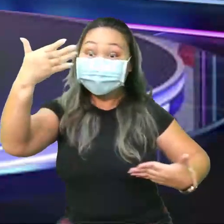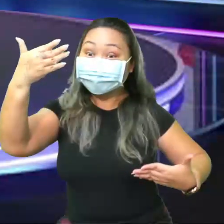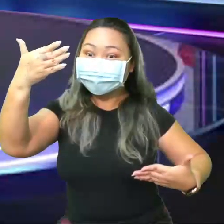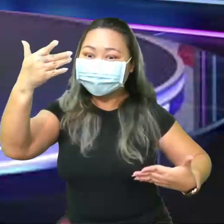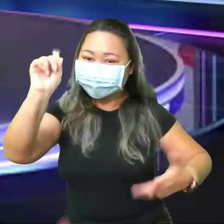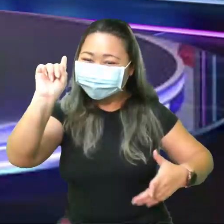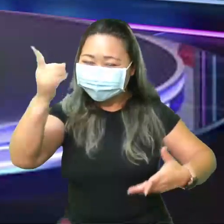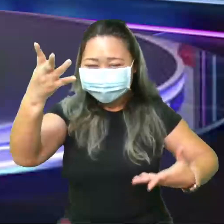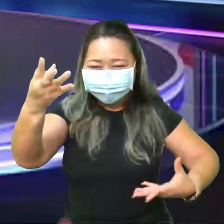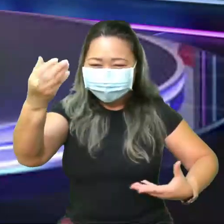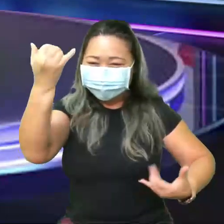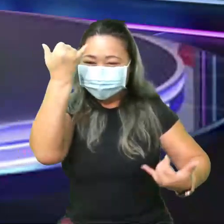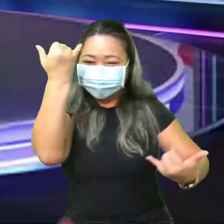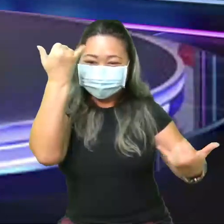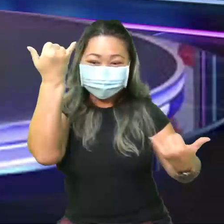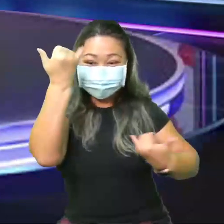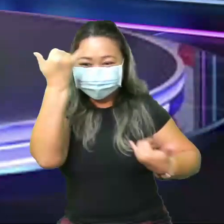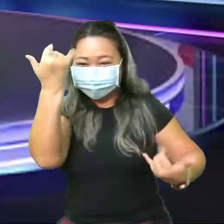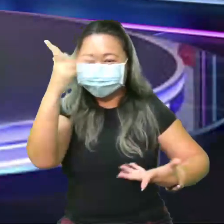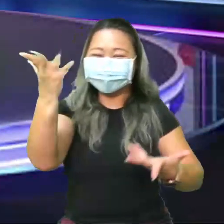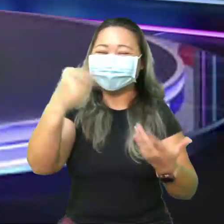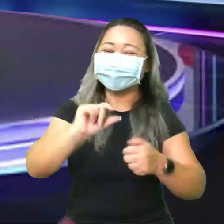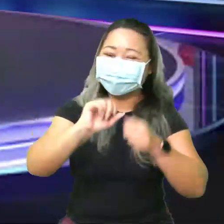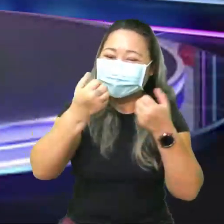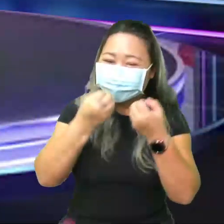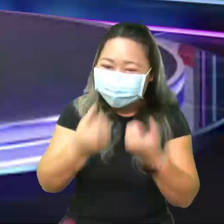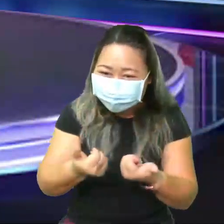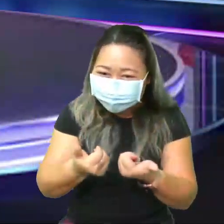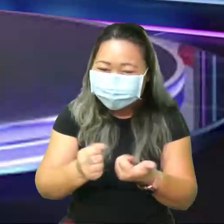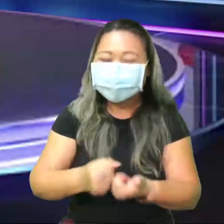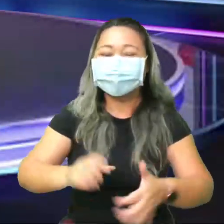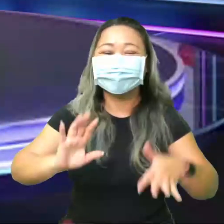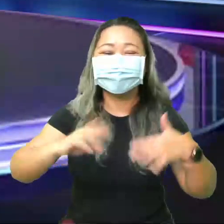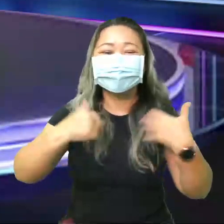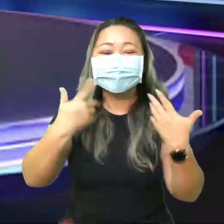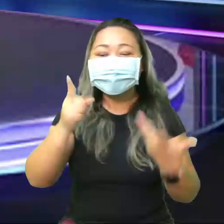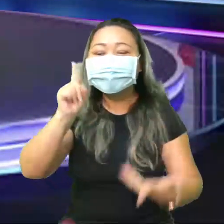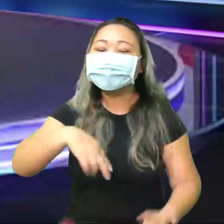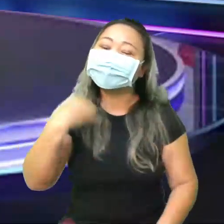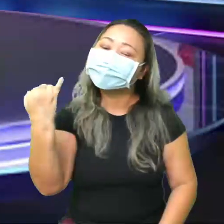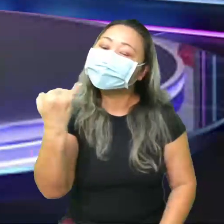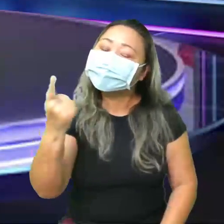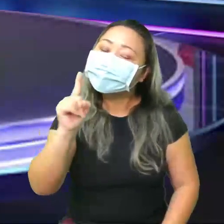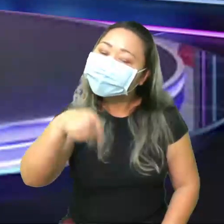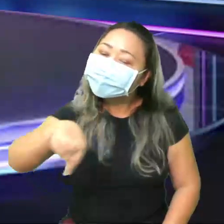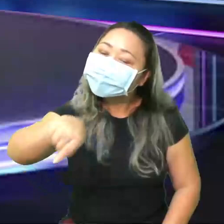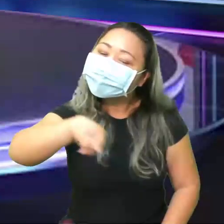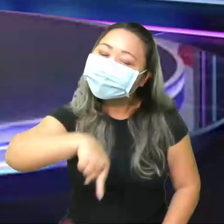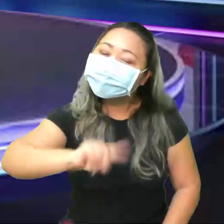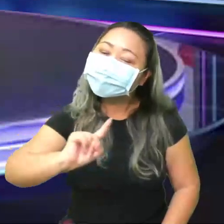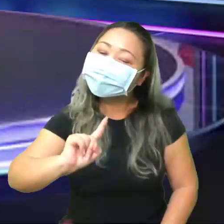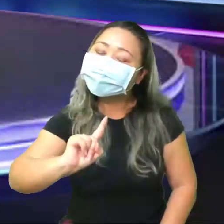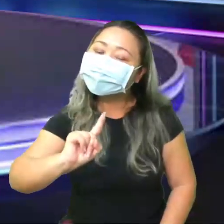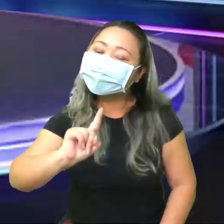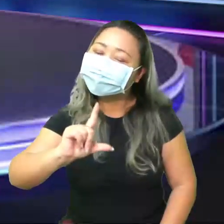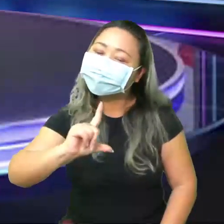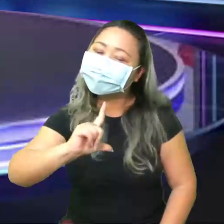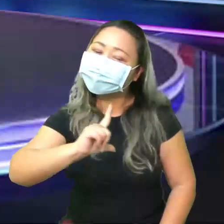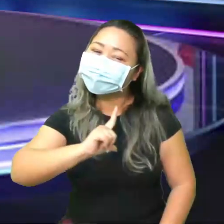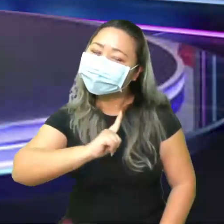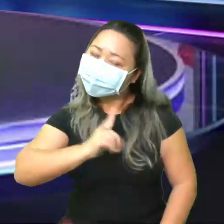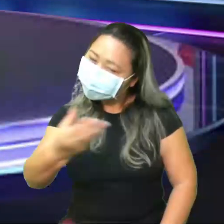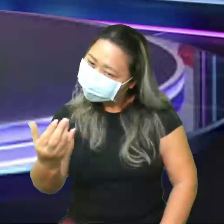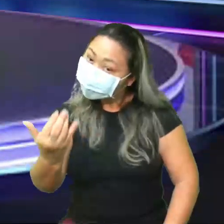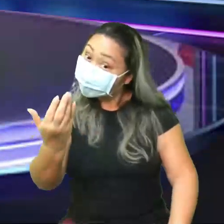Tabita Maciel, estou aqui novamente com vocês, junto com a própria Adelina. Alô, Adelina. E